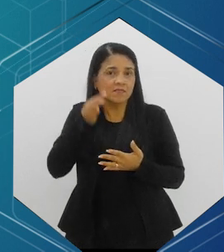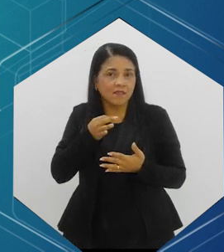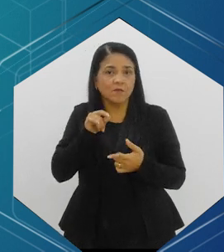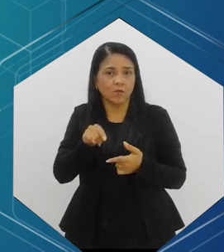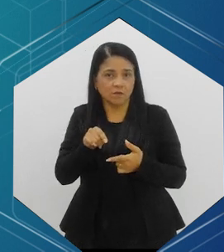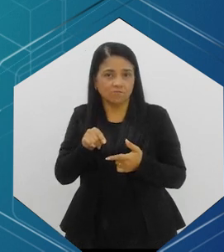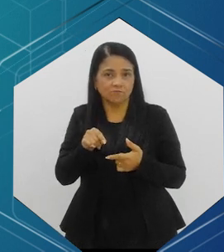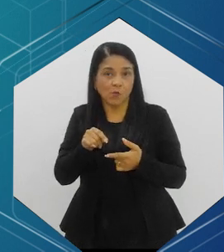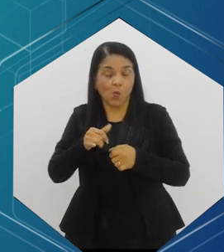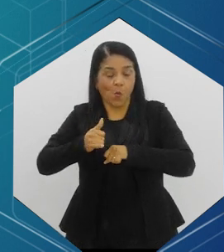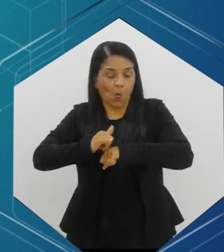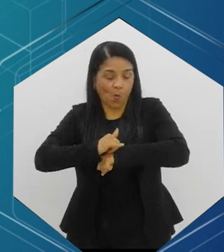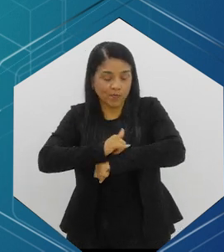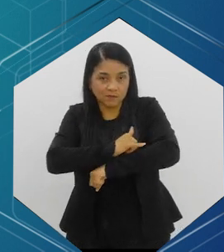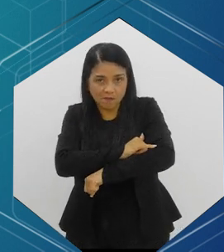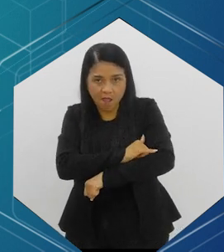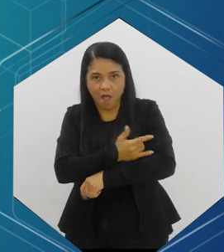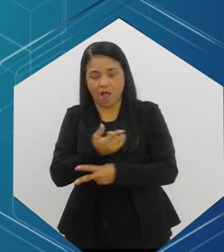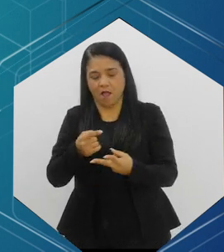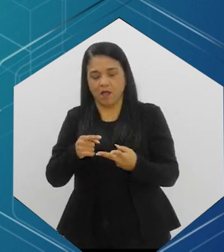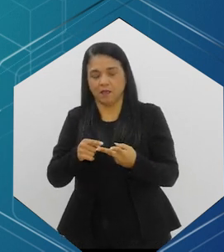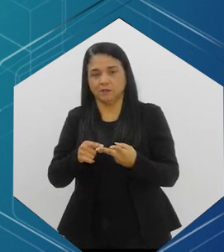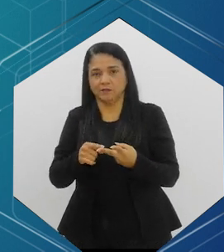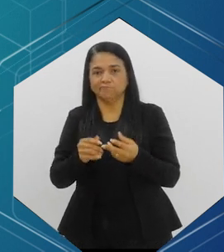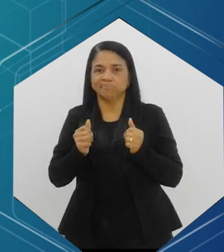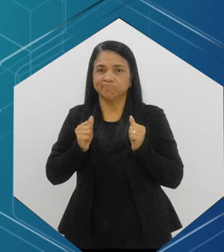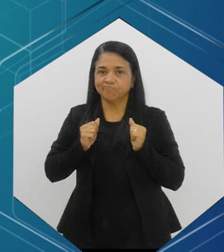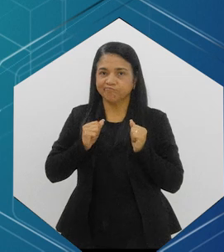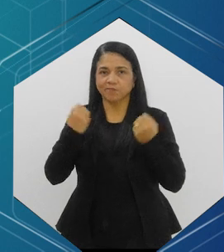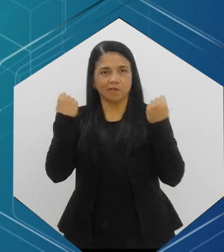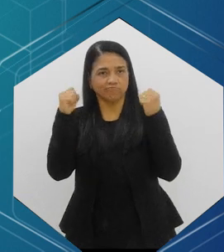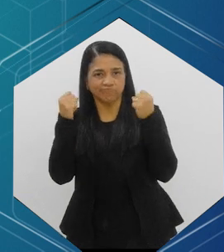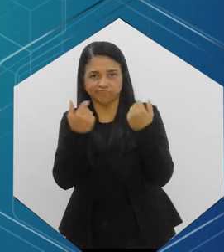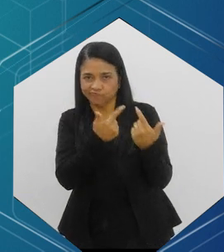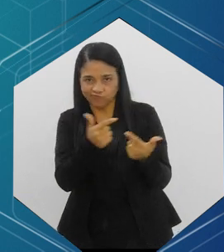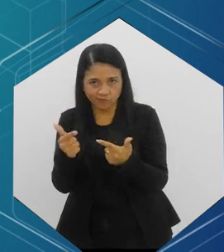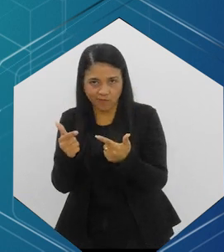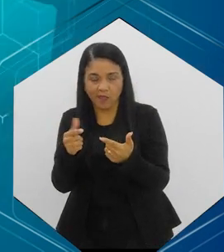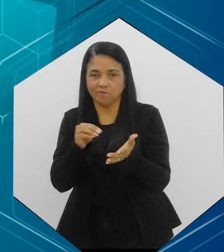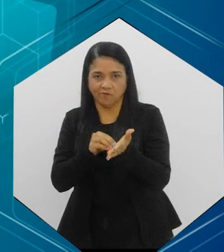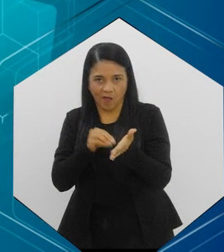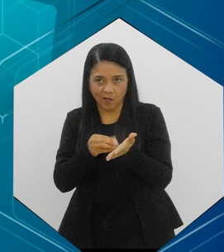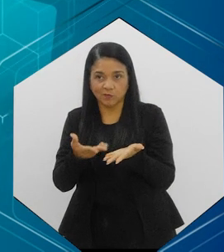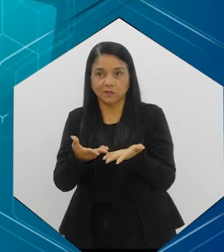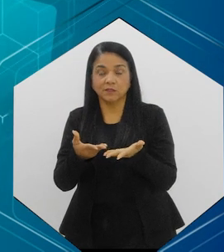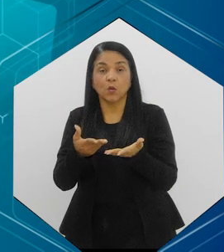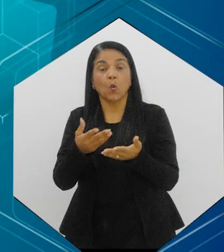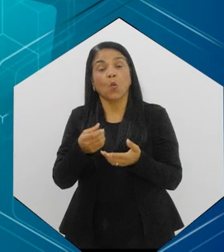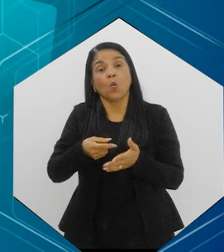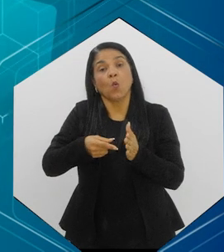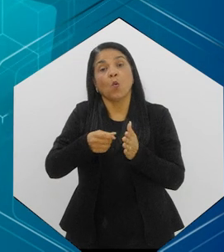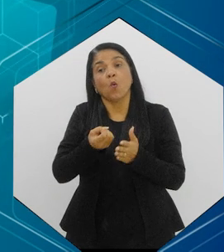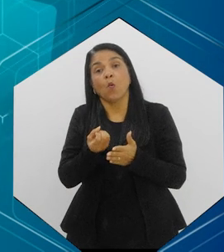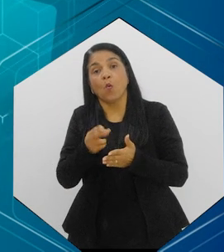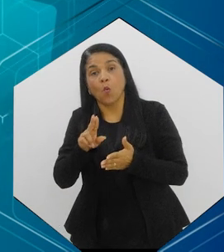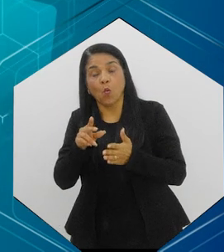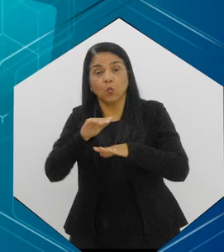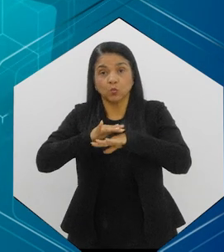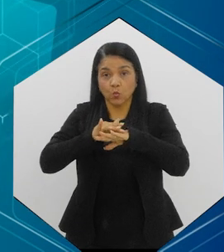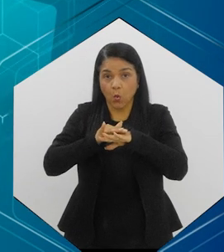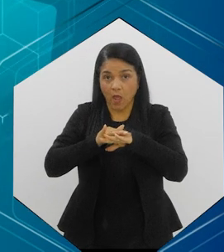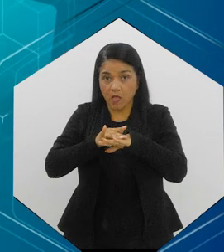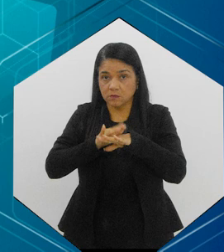é com obesidade, paciente sedentário ou com doenças pré-existentes, muitas vezes